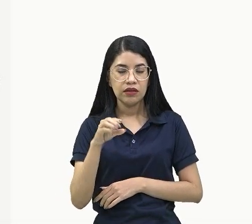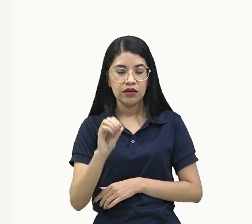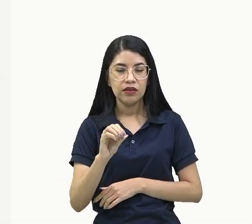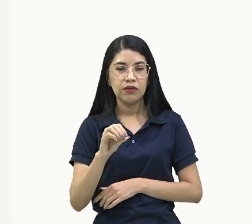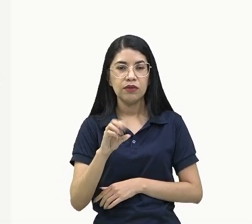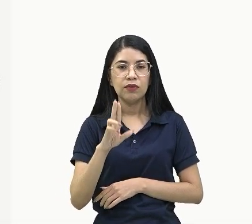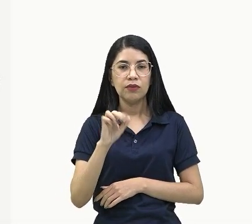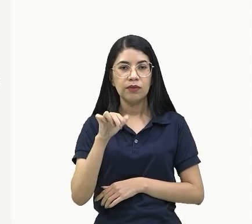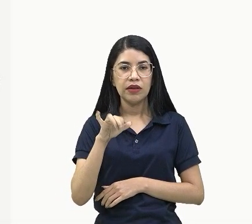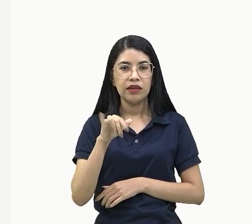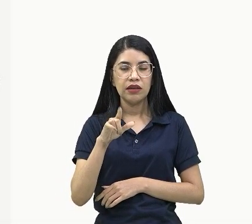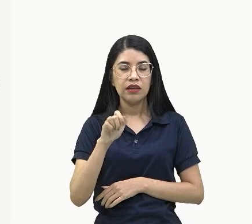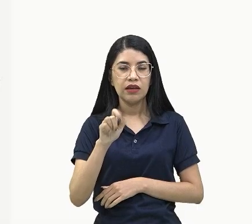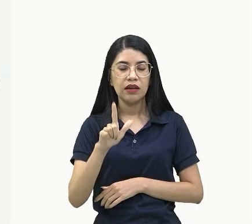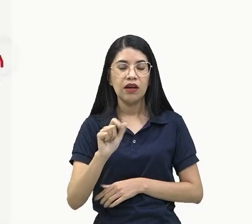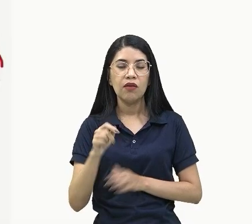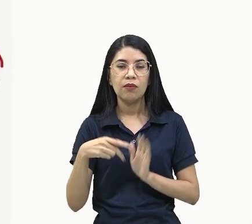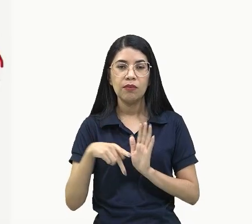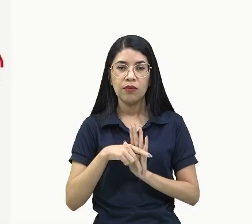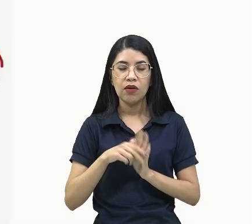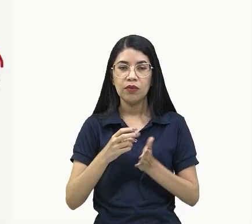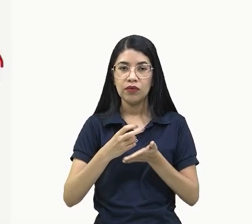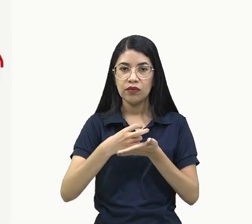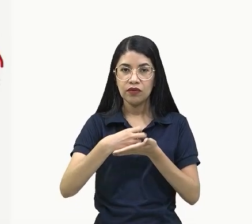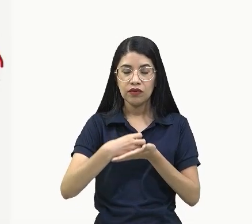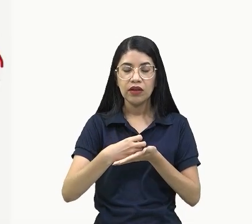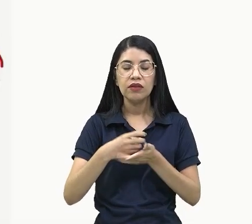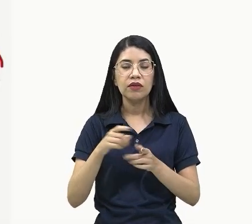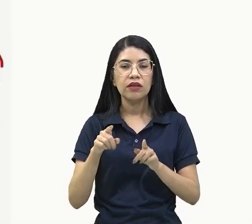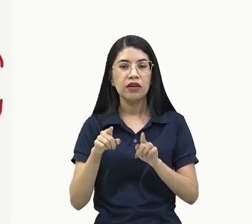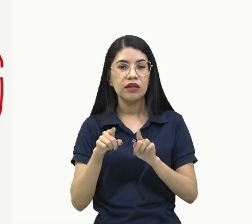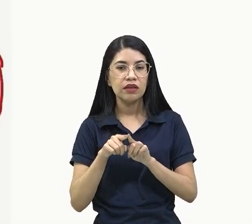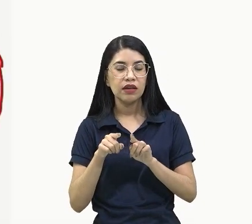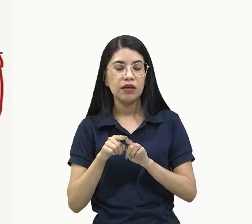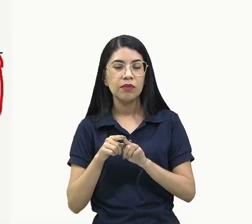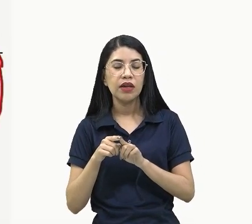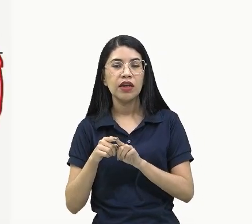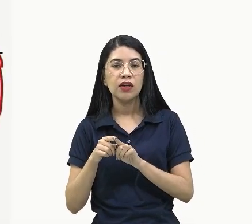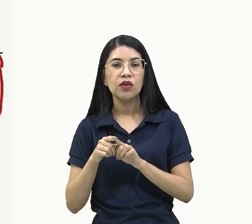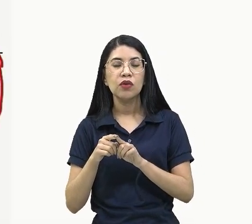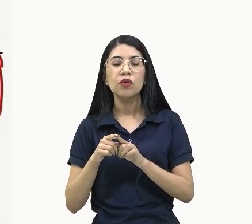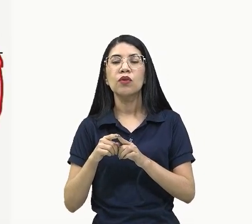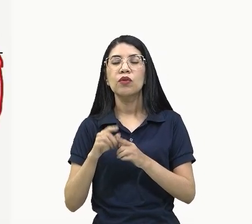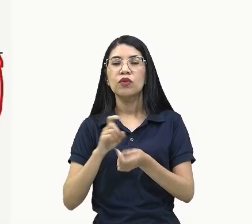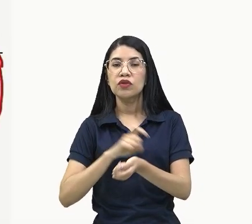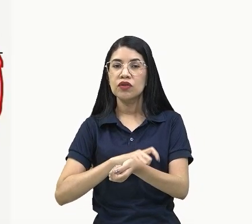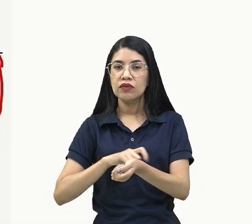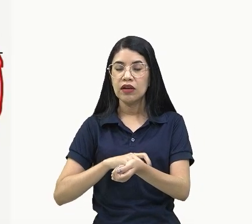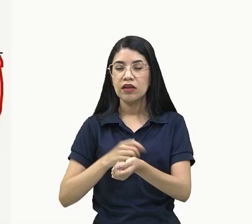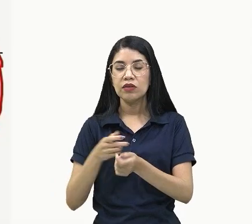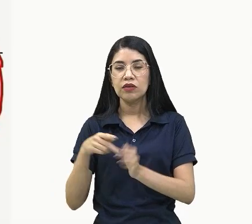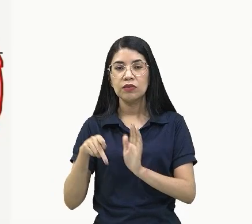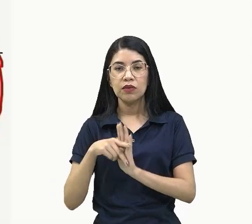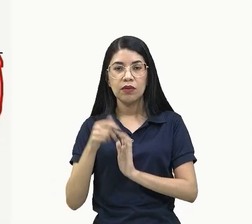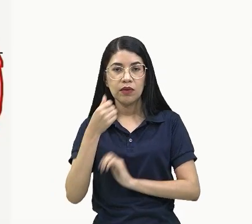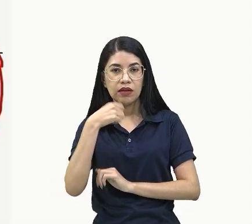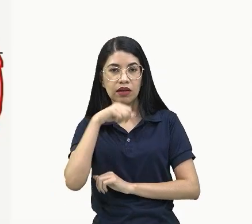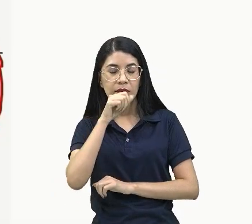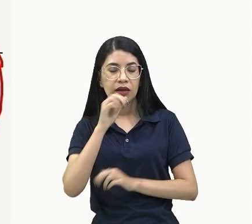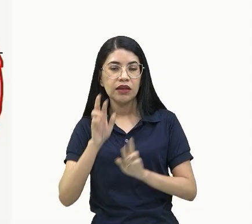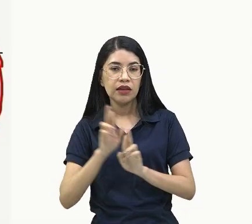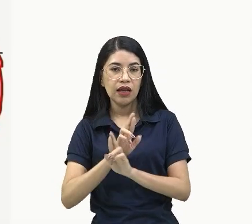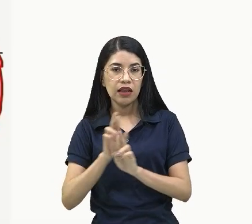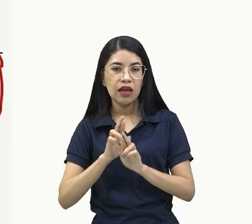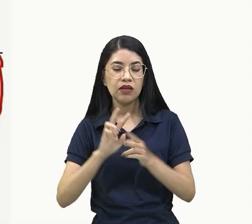do feto, e os vasos sanguíneos da mãe, que estão associados aqui na nossa placenta em